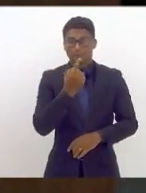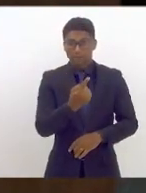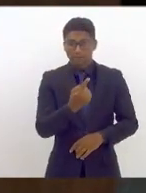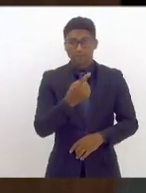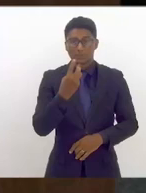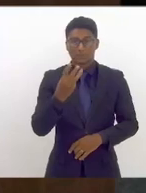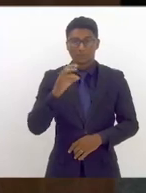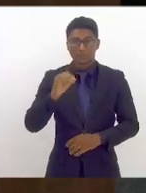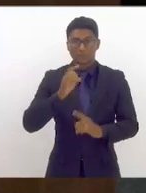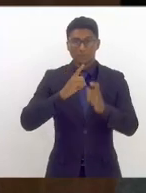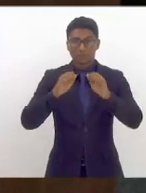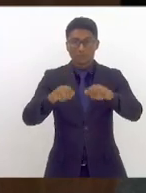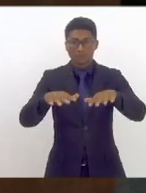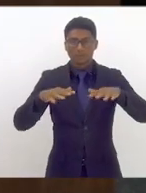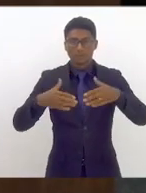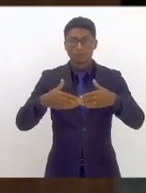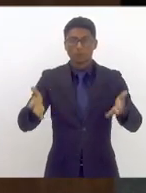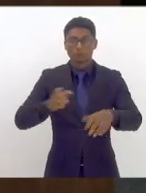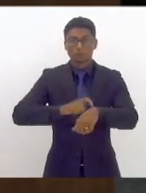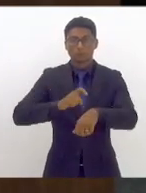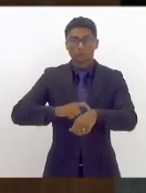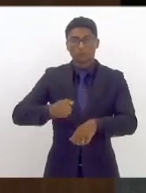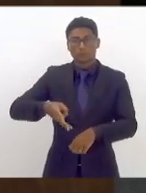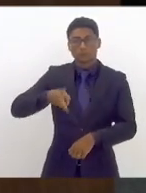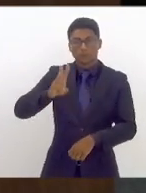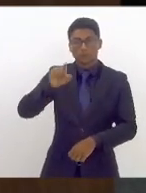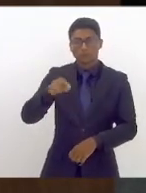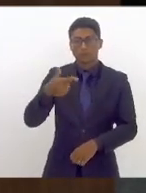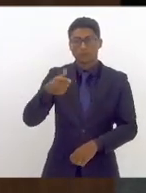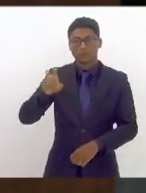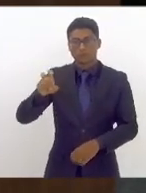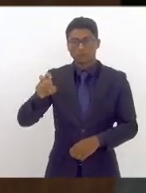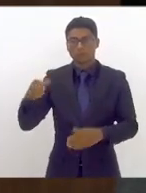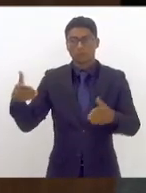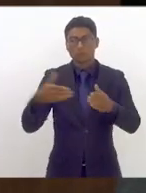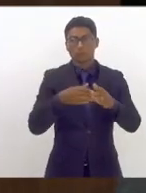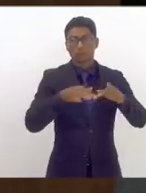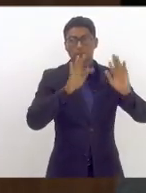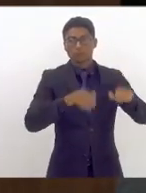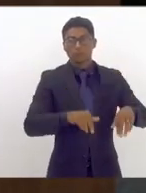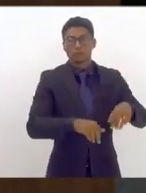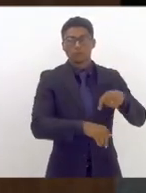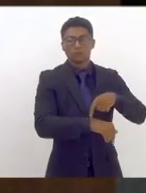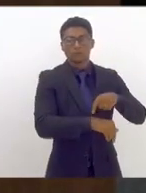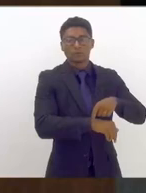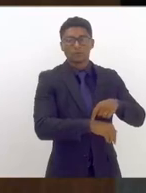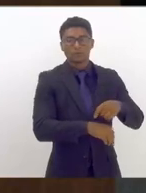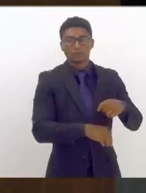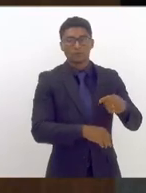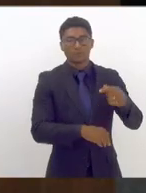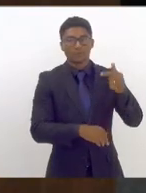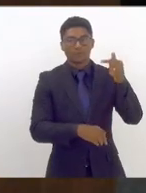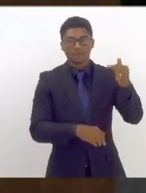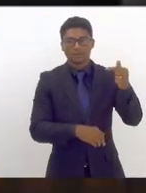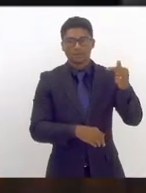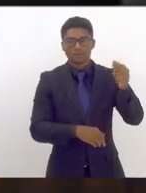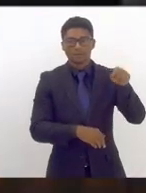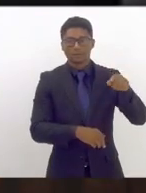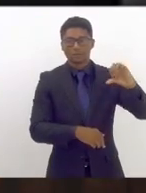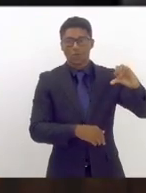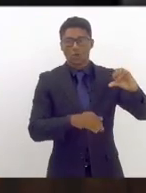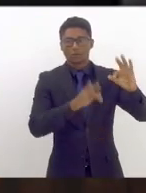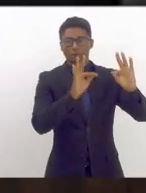extraordinária que iniciadas às 15:25 encerrou seus 17 horas e nove minutos